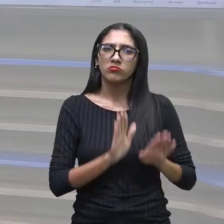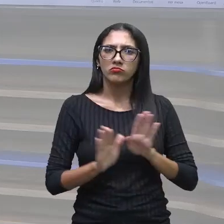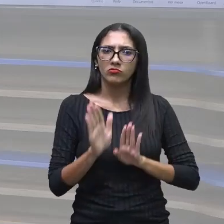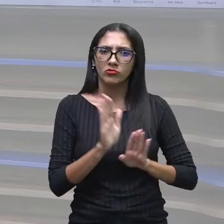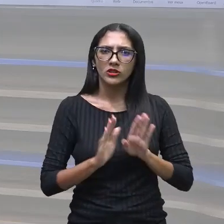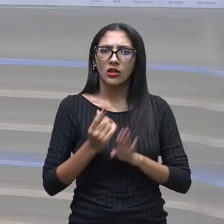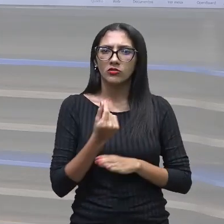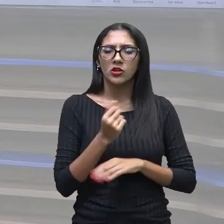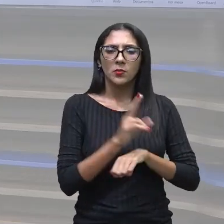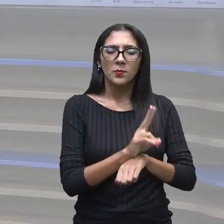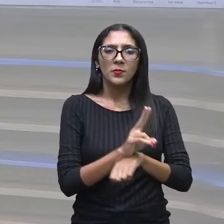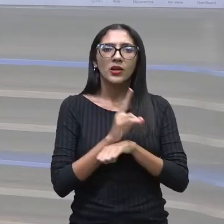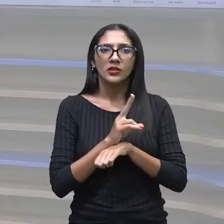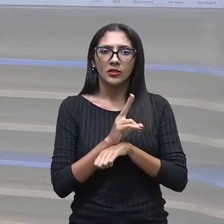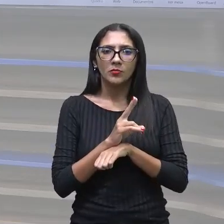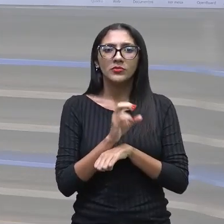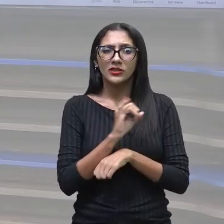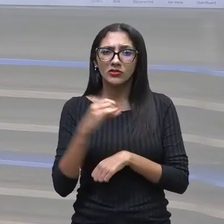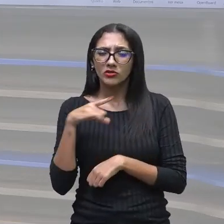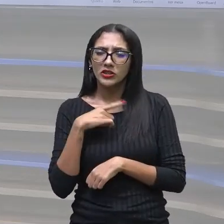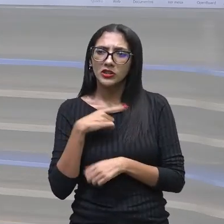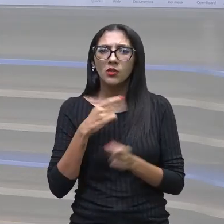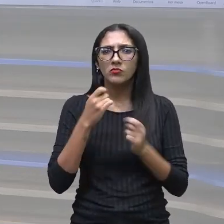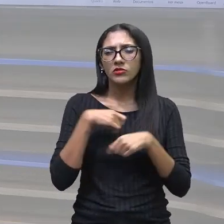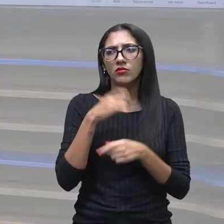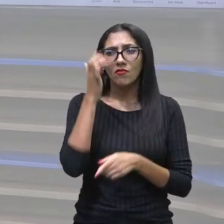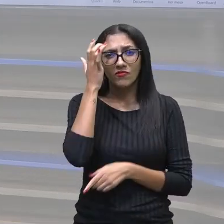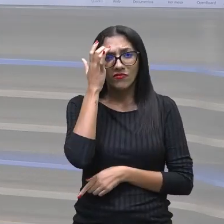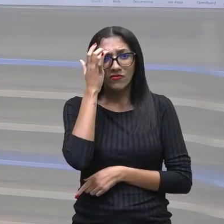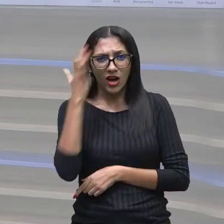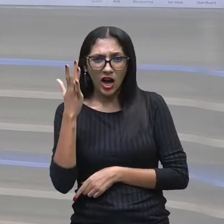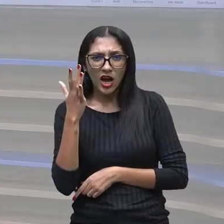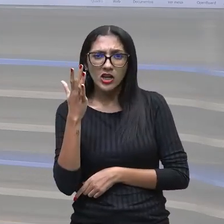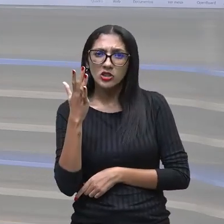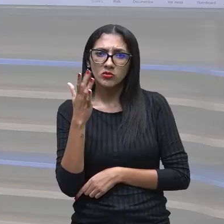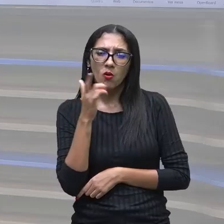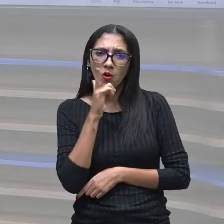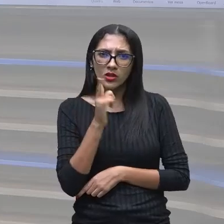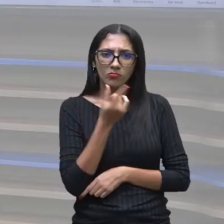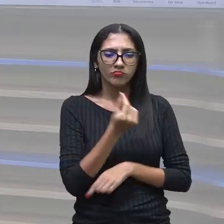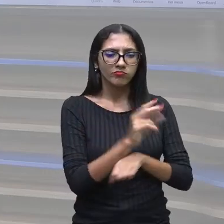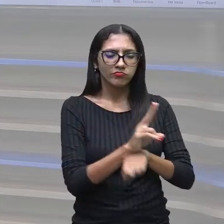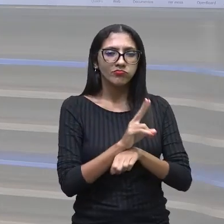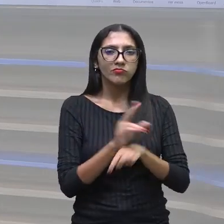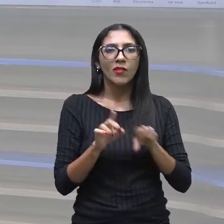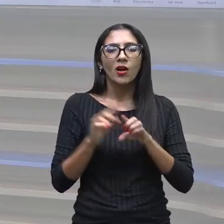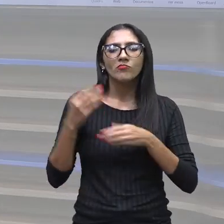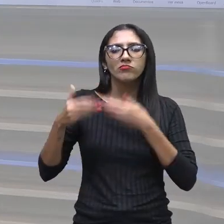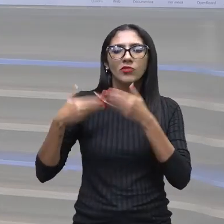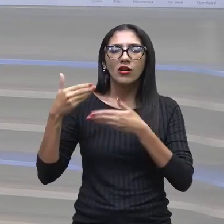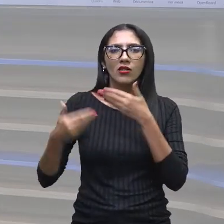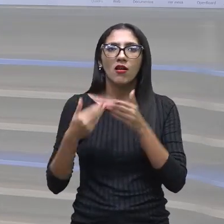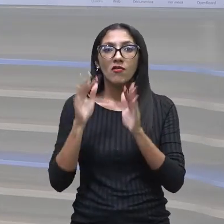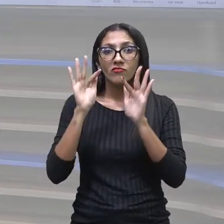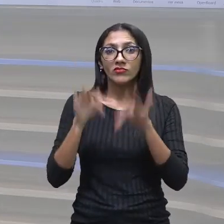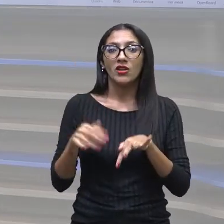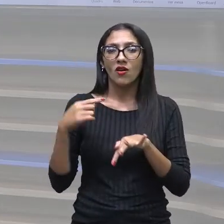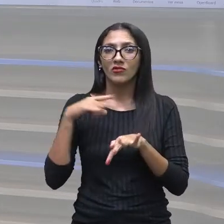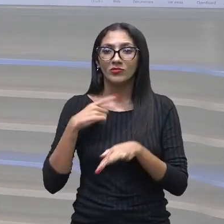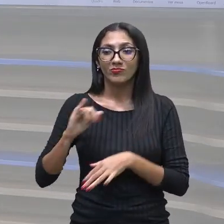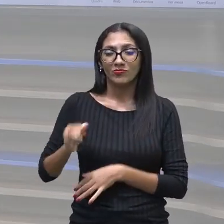por mais que você tenha facilidade para conseguir mas no final você vai pagar um valor muito